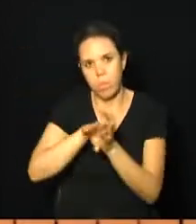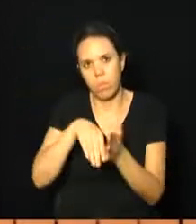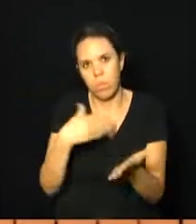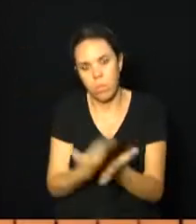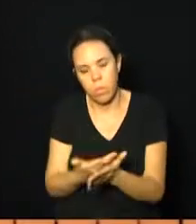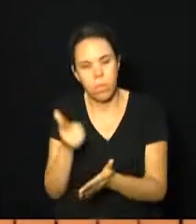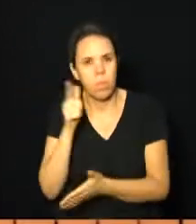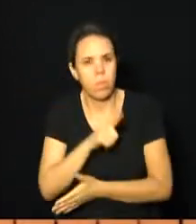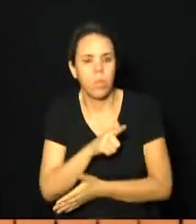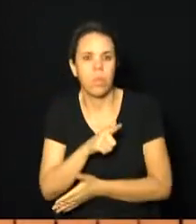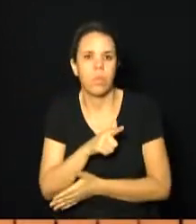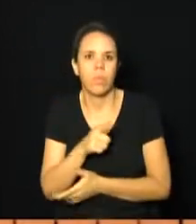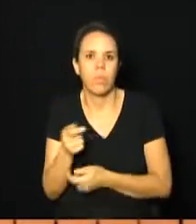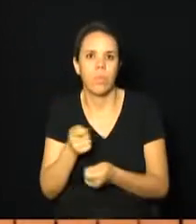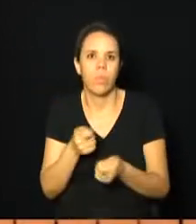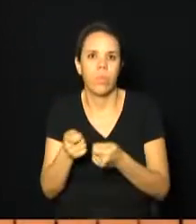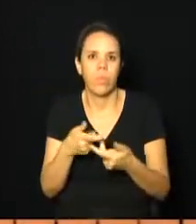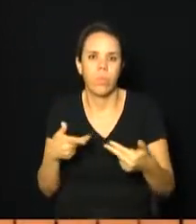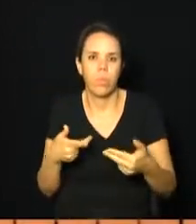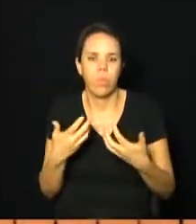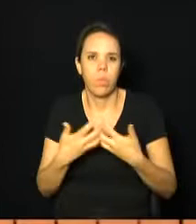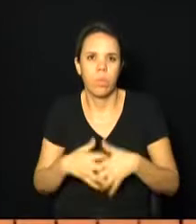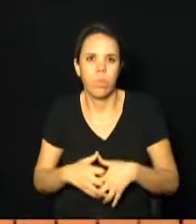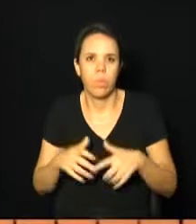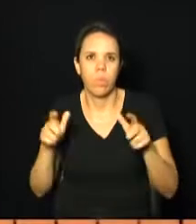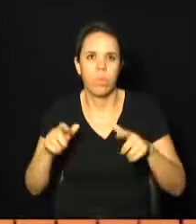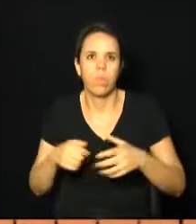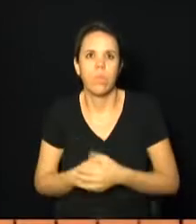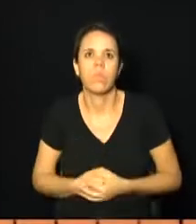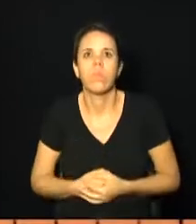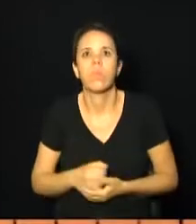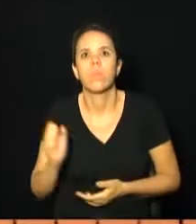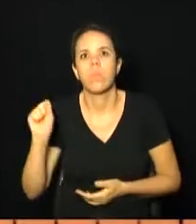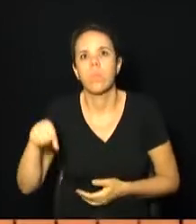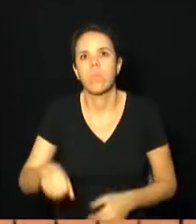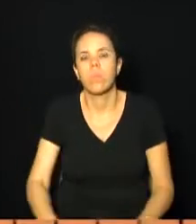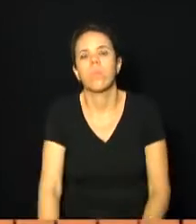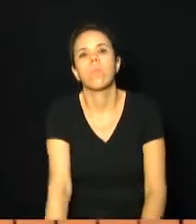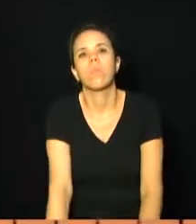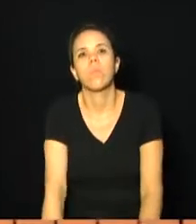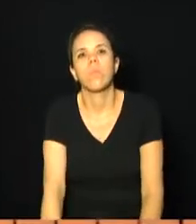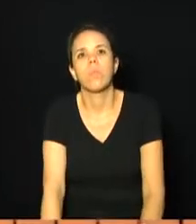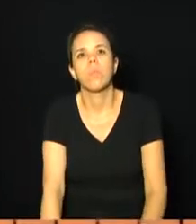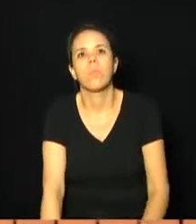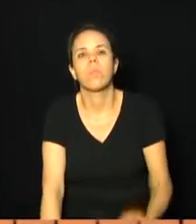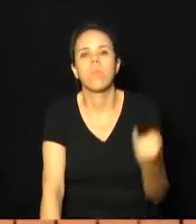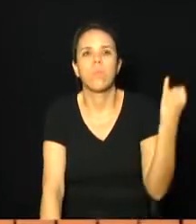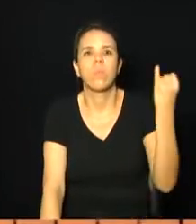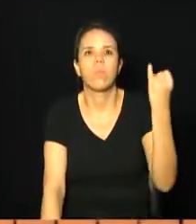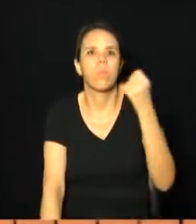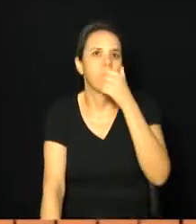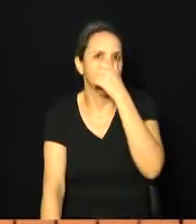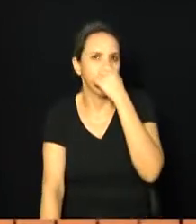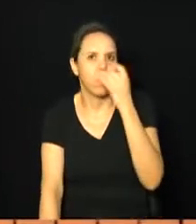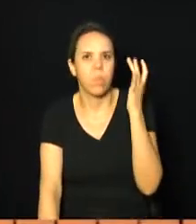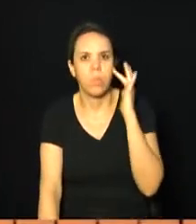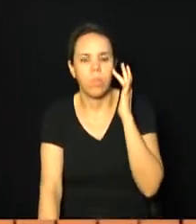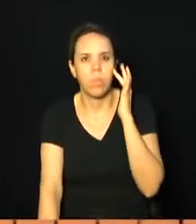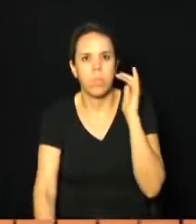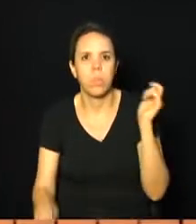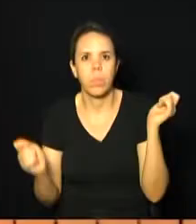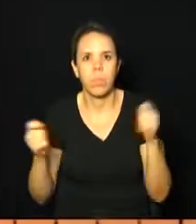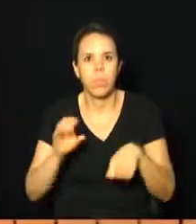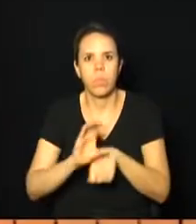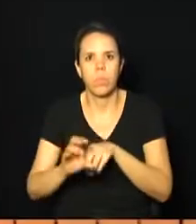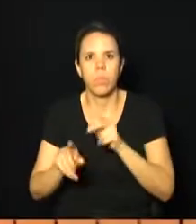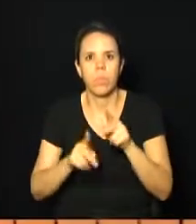e consigam tomar conta do local. Sim. Isso é muito, muito importante. Eu acho que, né, capacitar